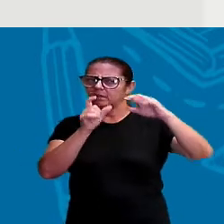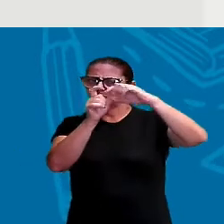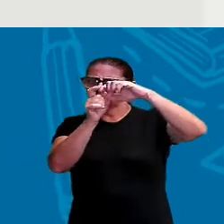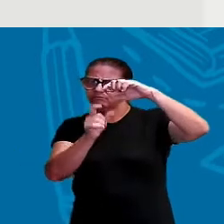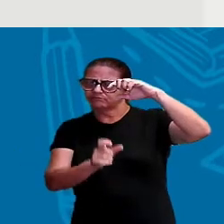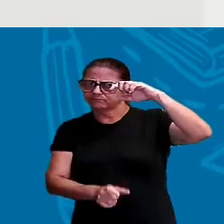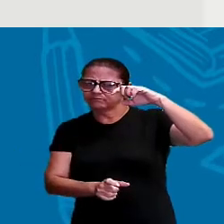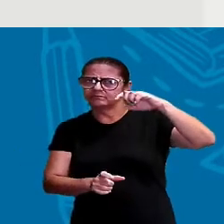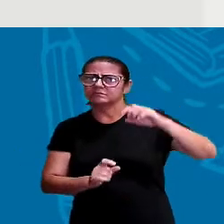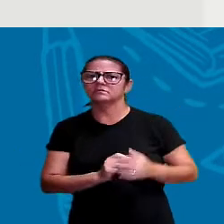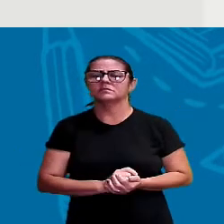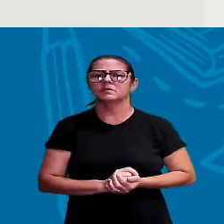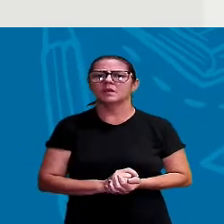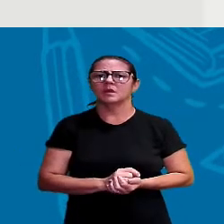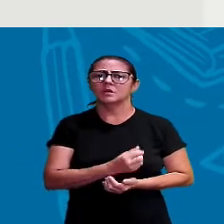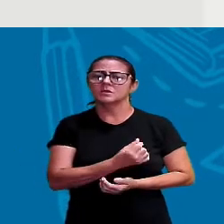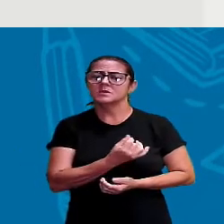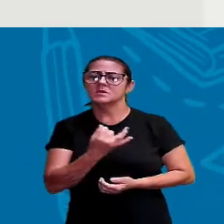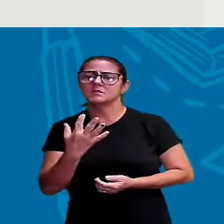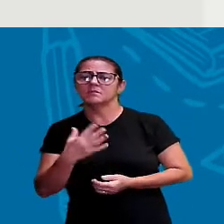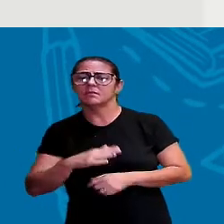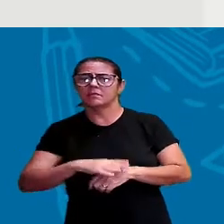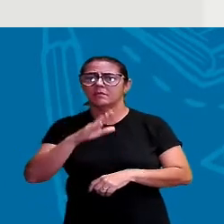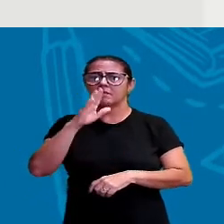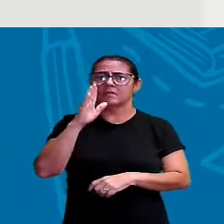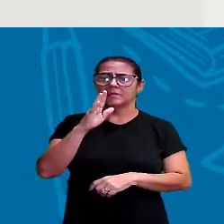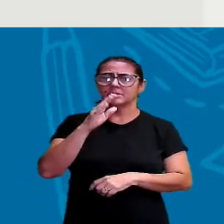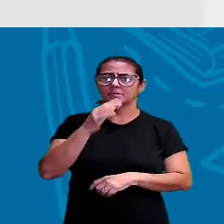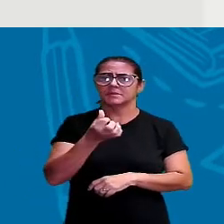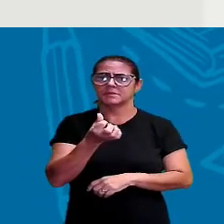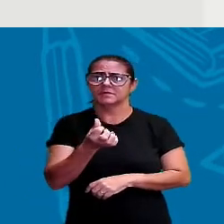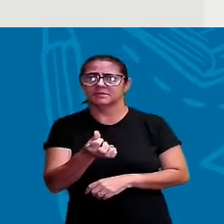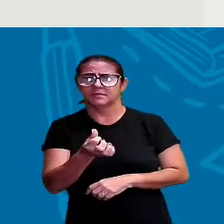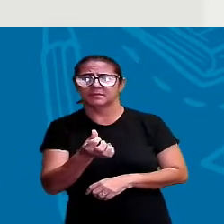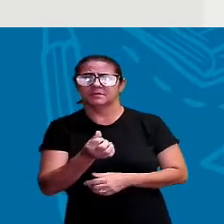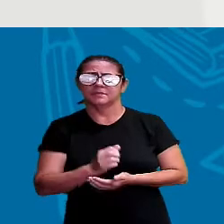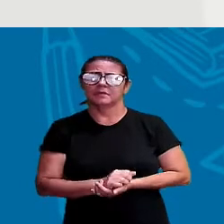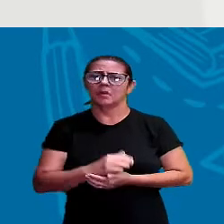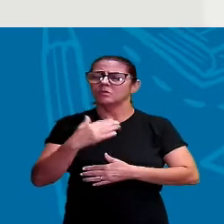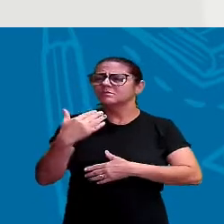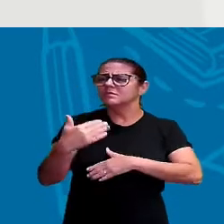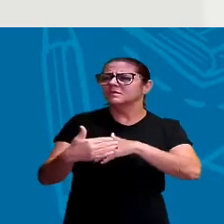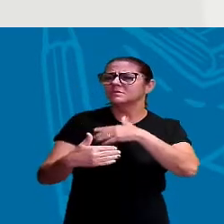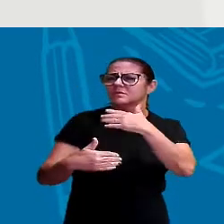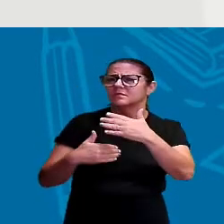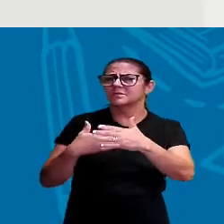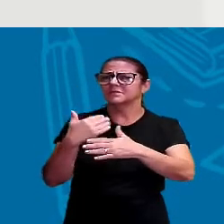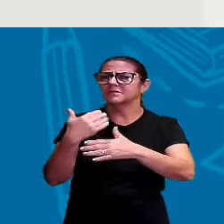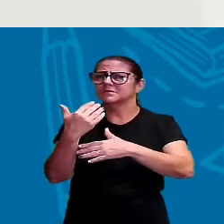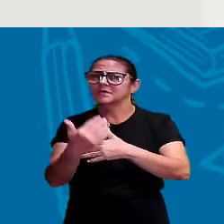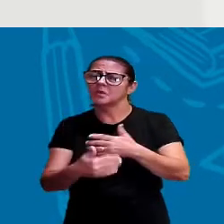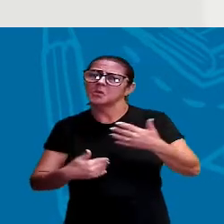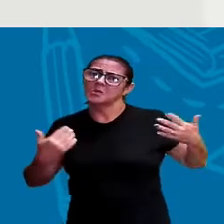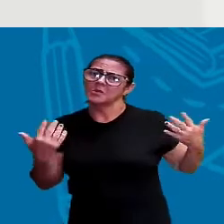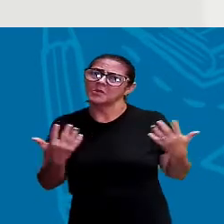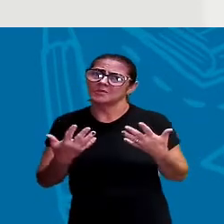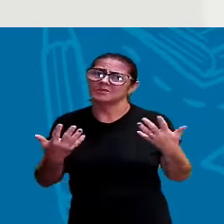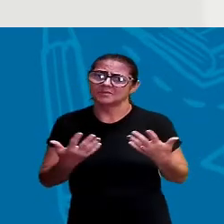bem como um número de quadros superiores a 6. Então, com o passar do tempo, gente, você pode ver, hoje em